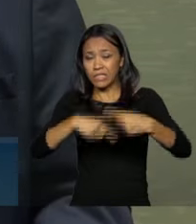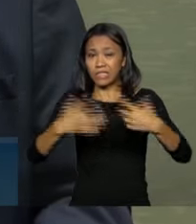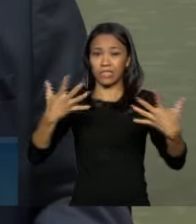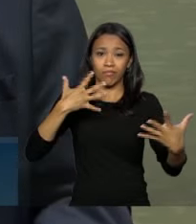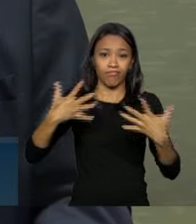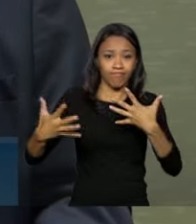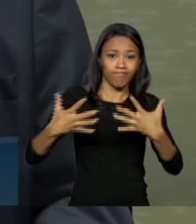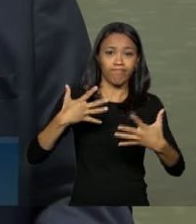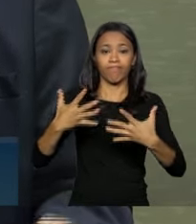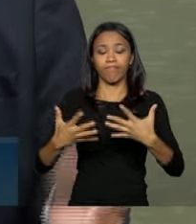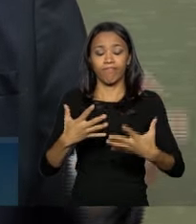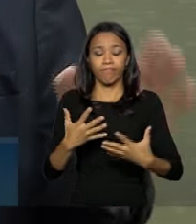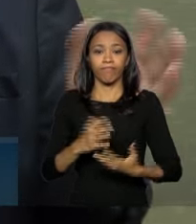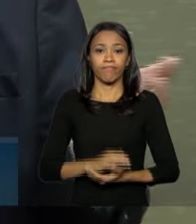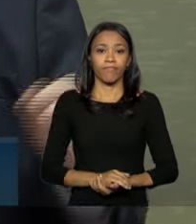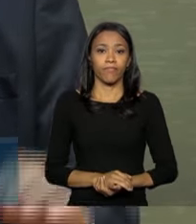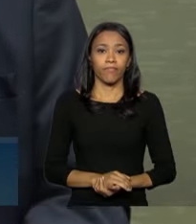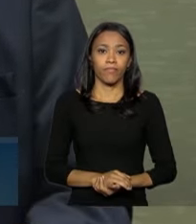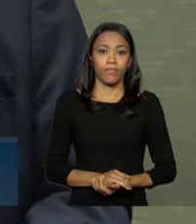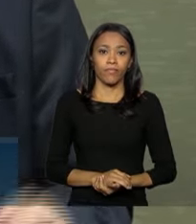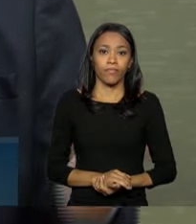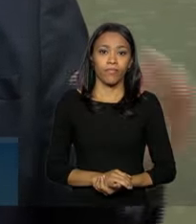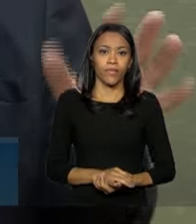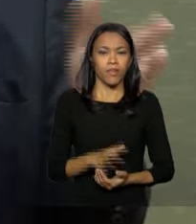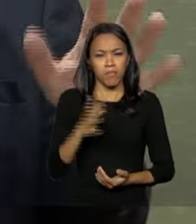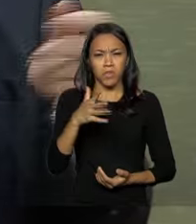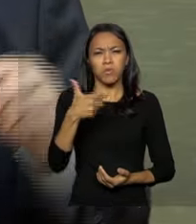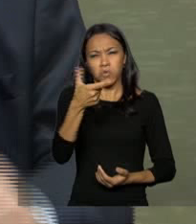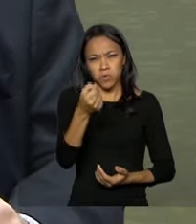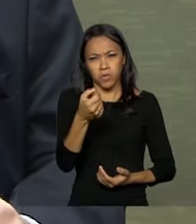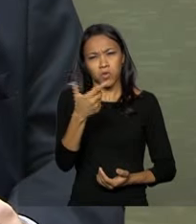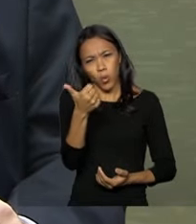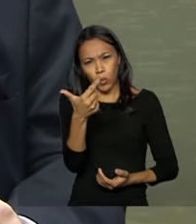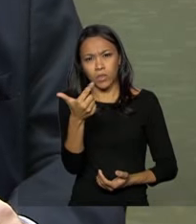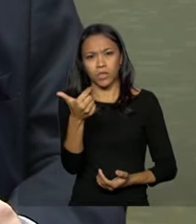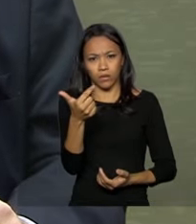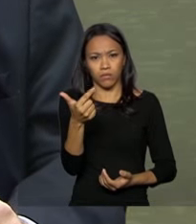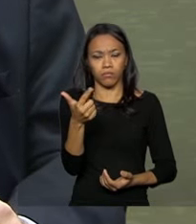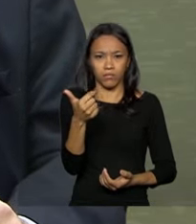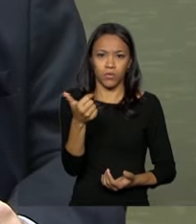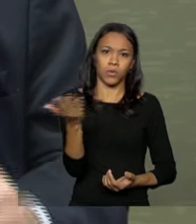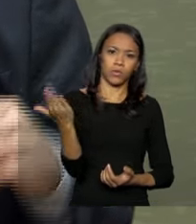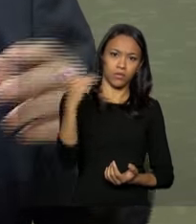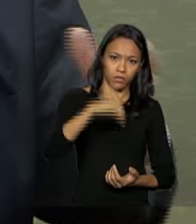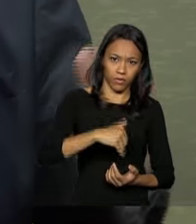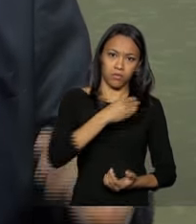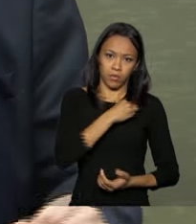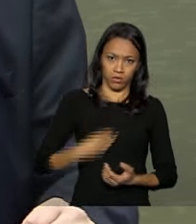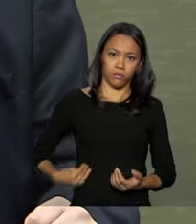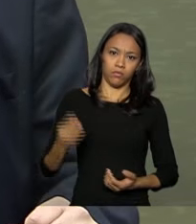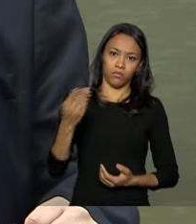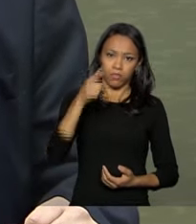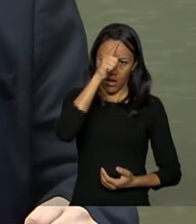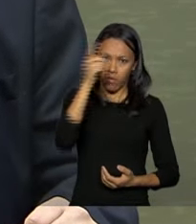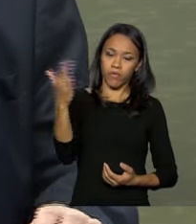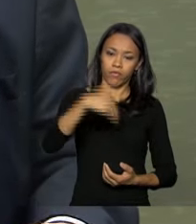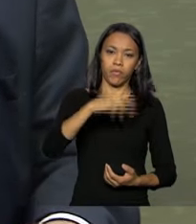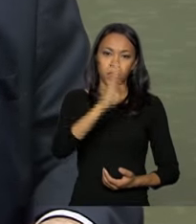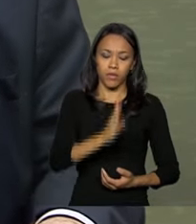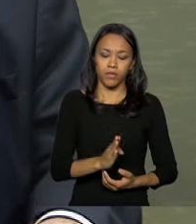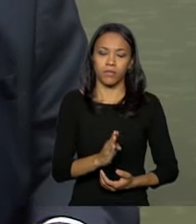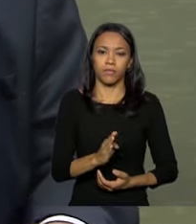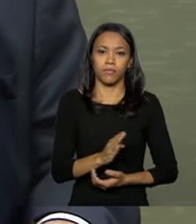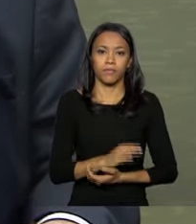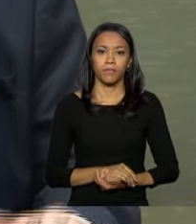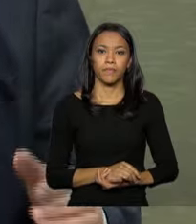do... eles têm 20, virão 12. Né? Isso apesar do